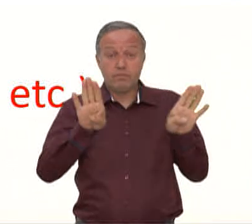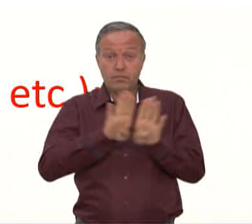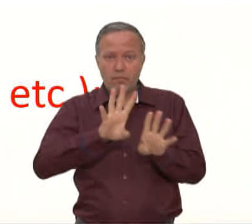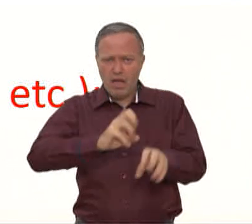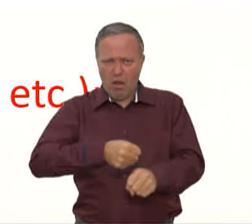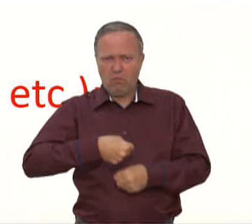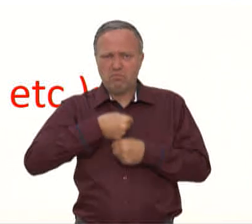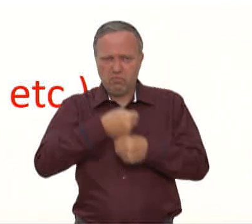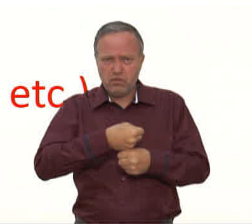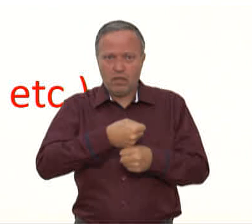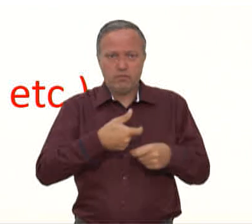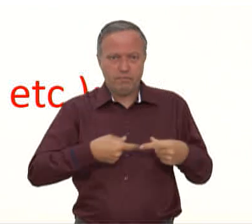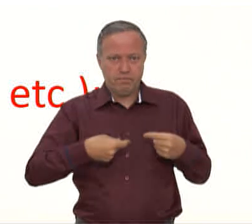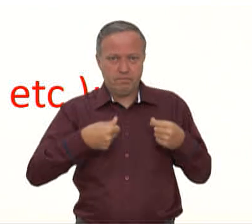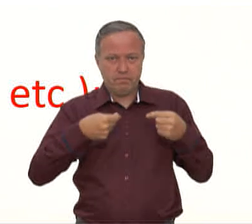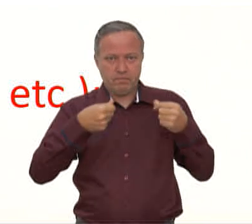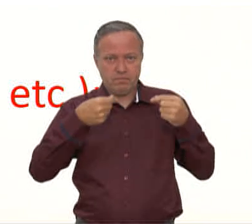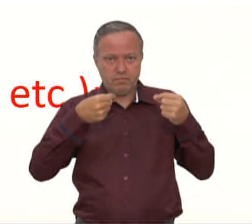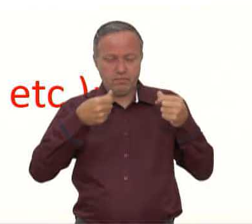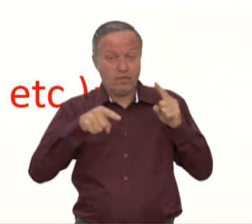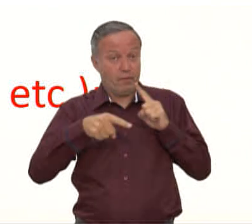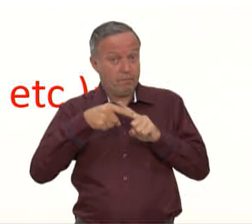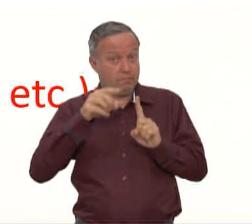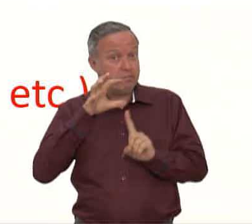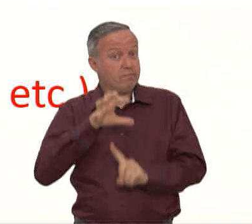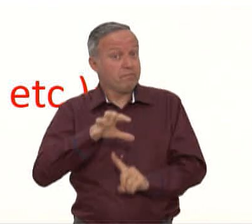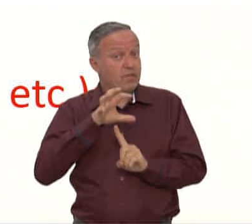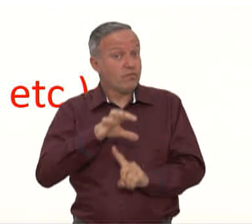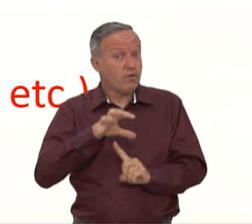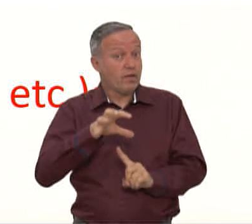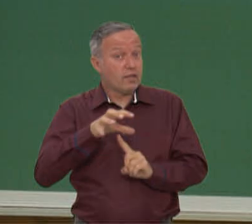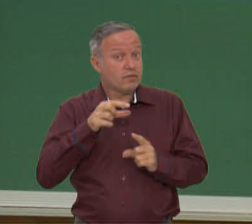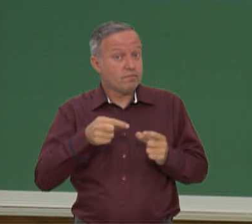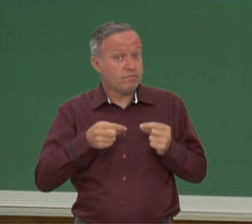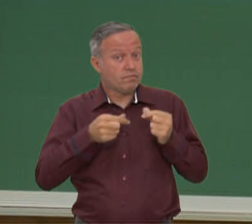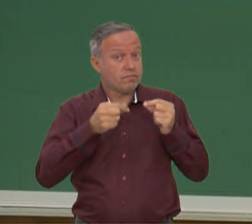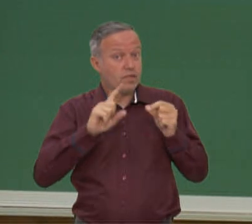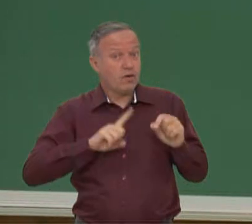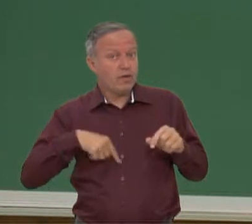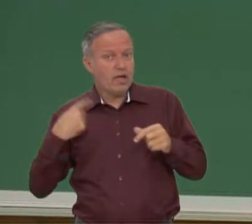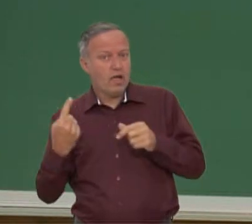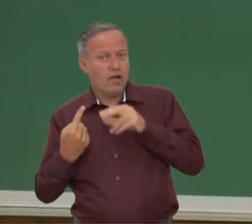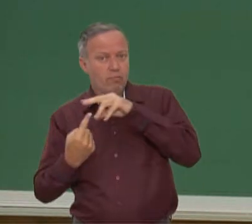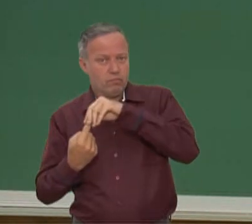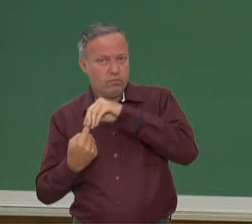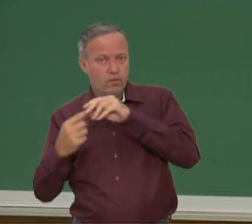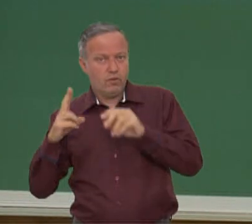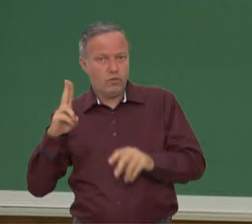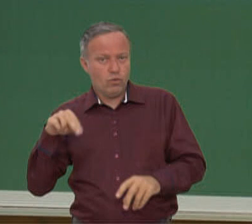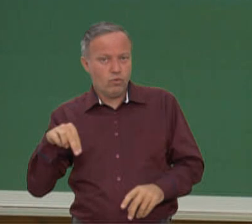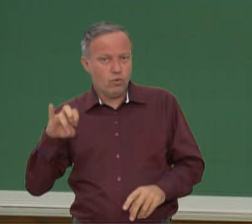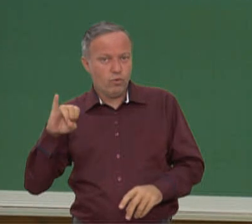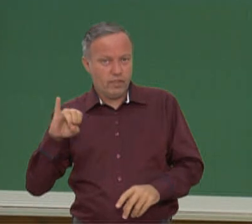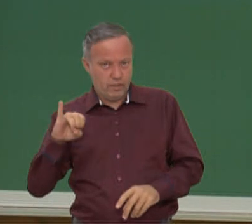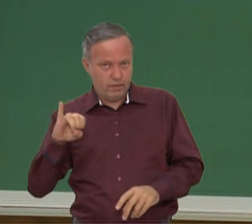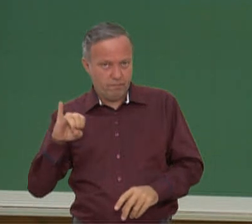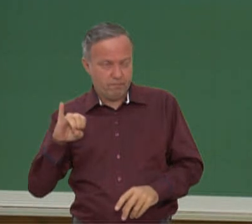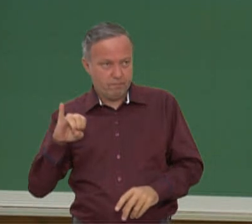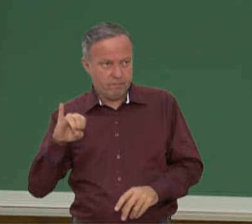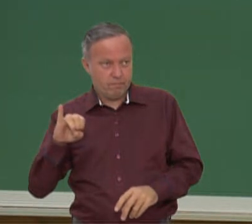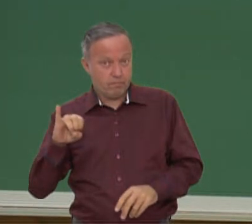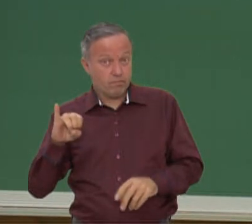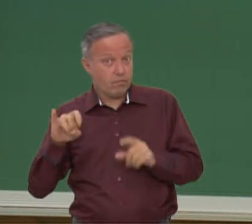falei? Multipolar devido à influência econômica. Unimultipolar, nós utilizamos esse